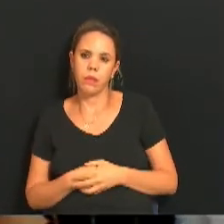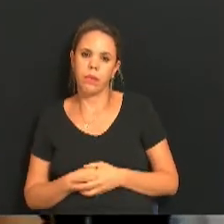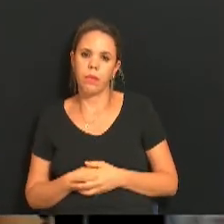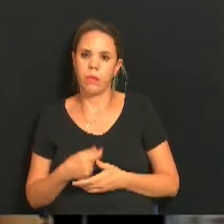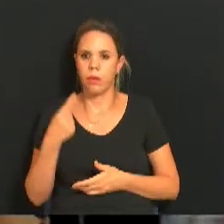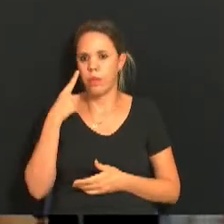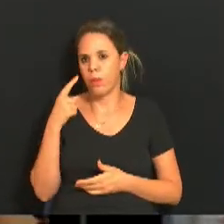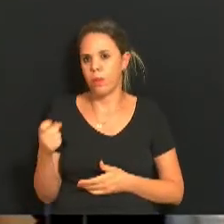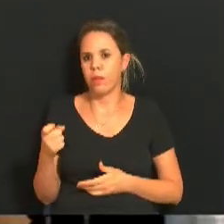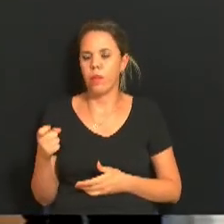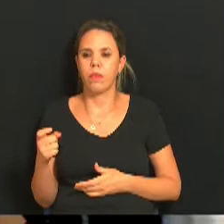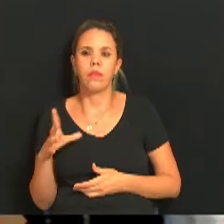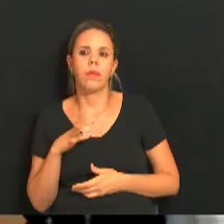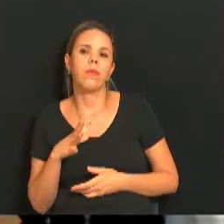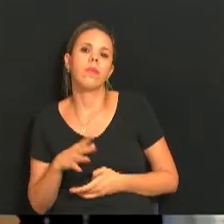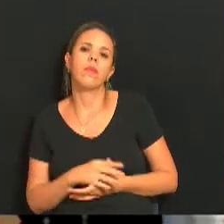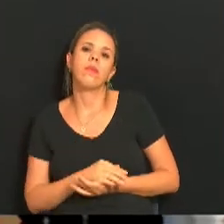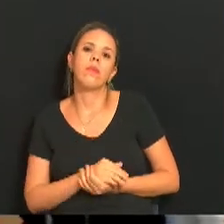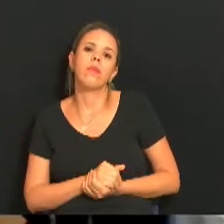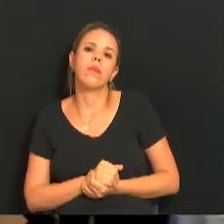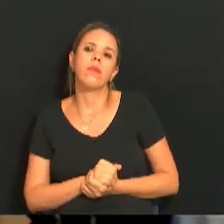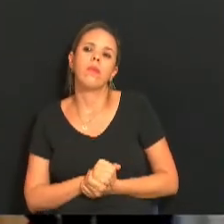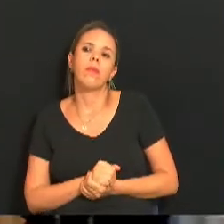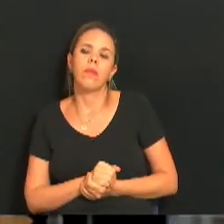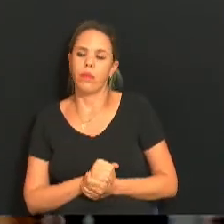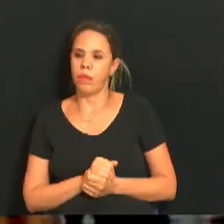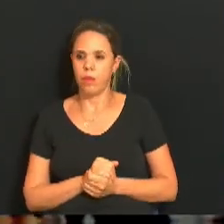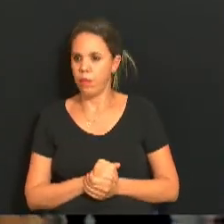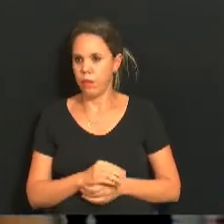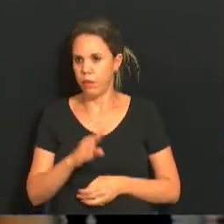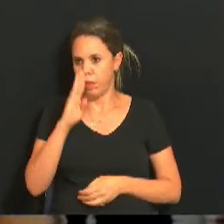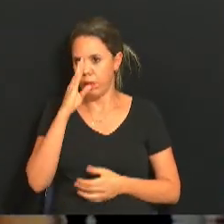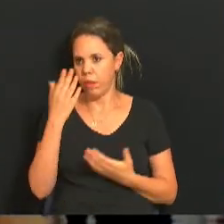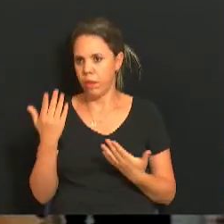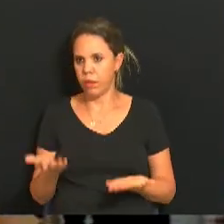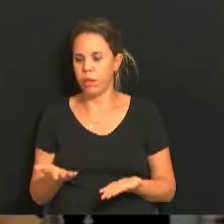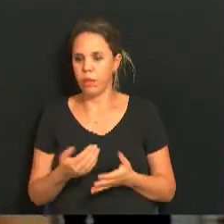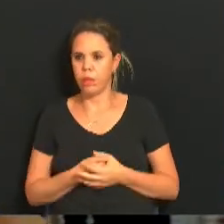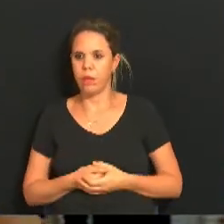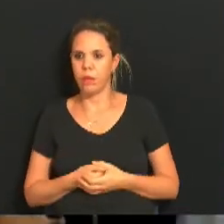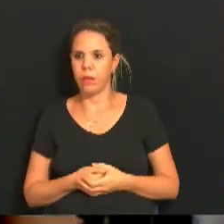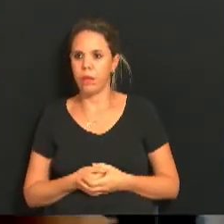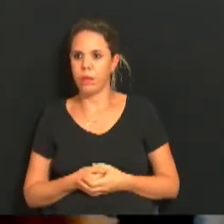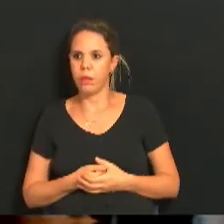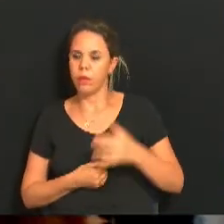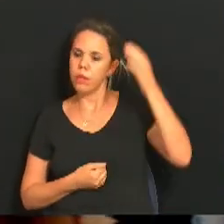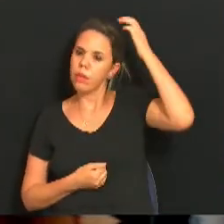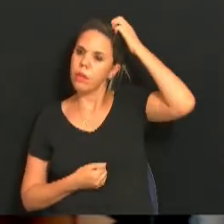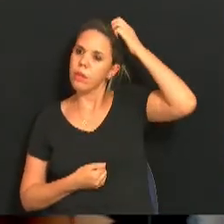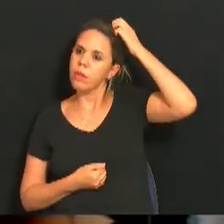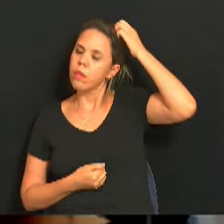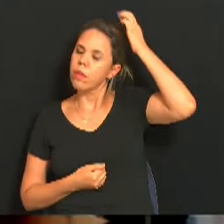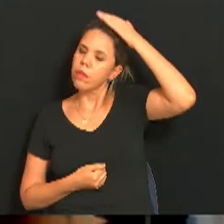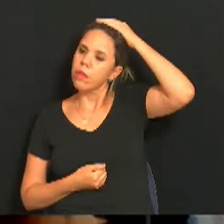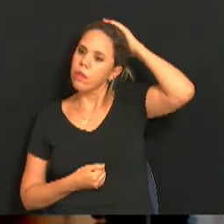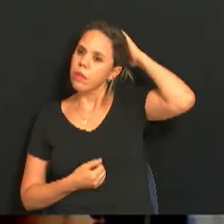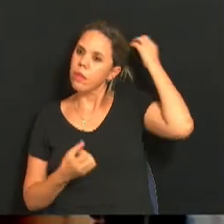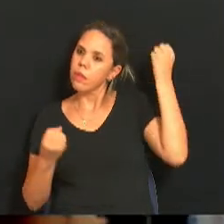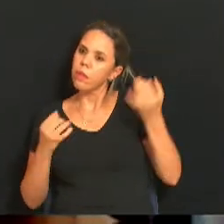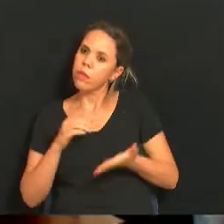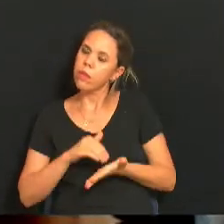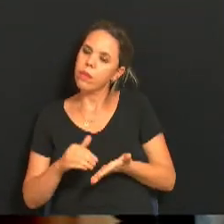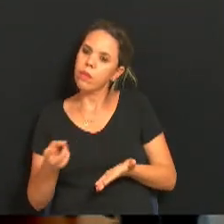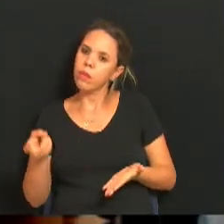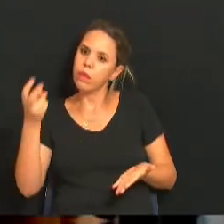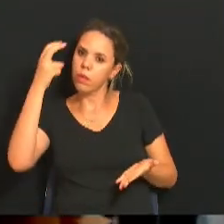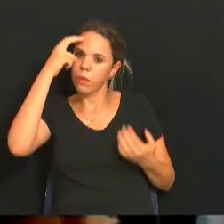interessante na cidade e inclusive principalmente Então como bem colocou né a secretaria